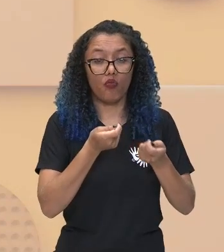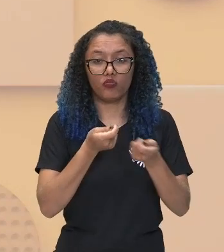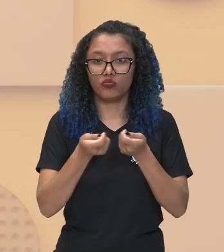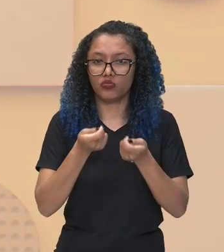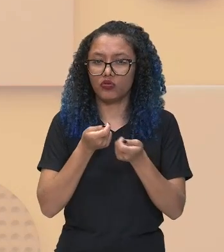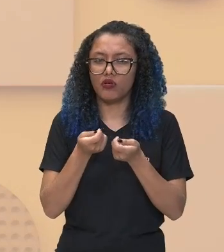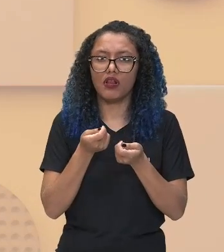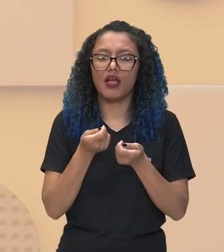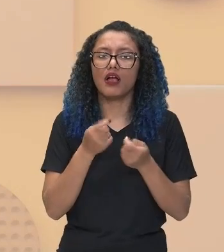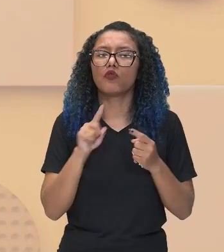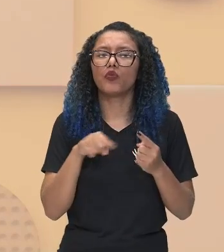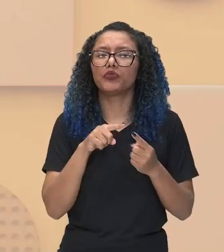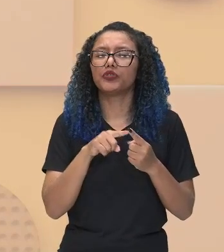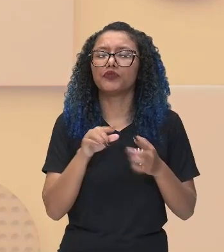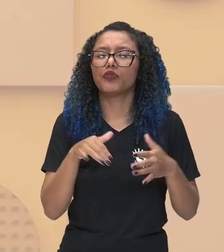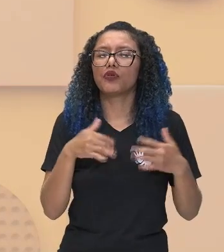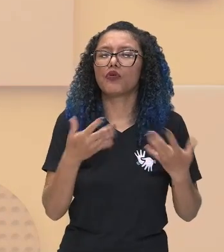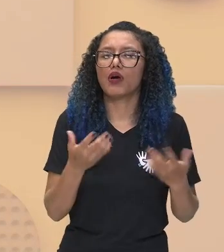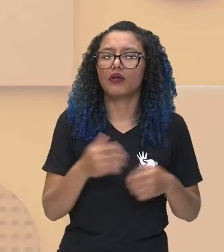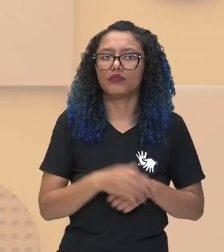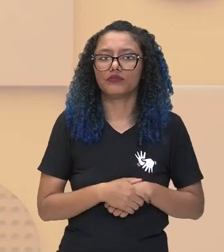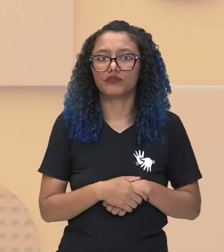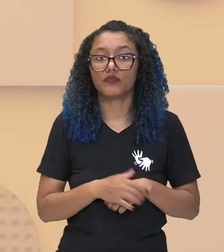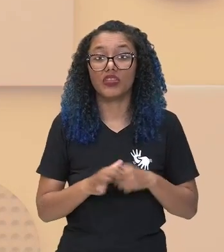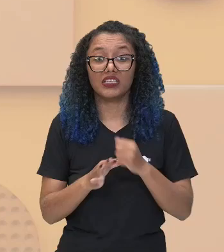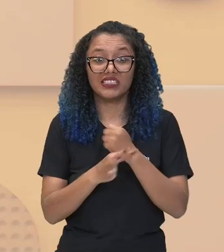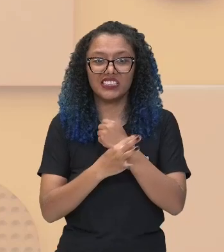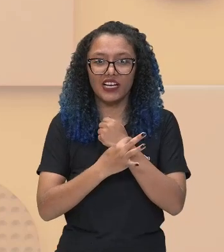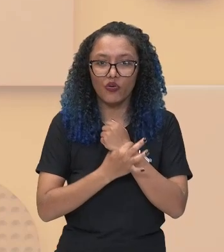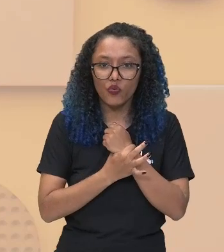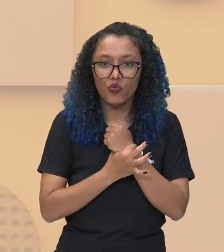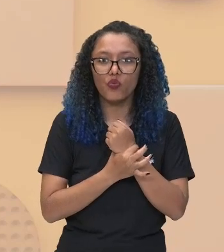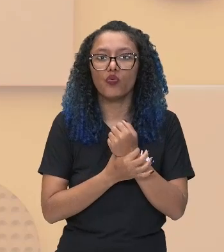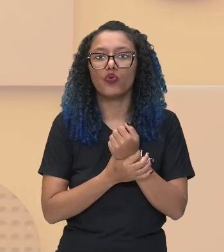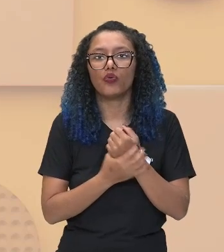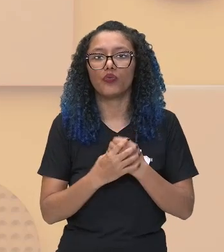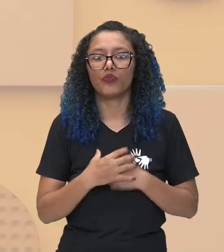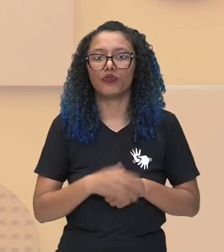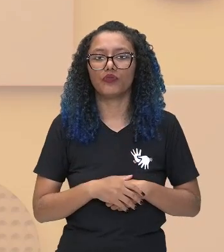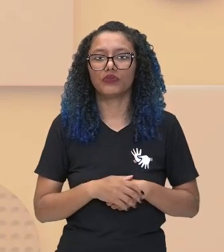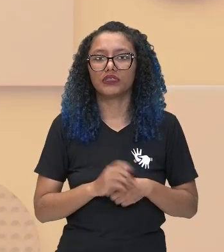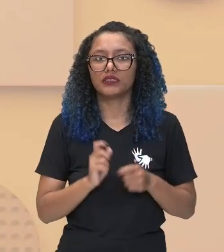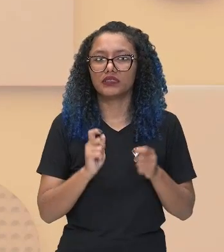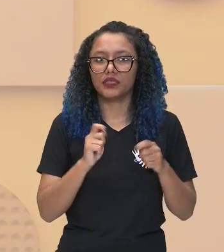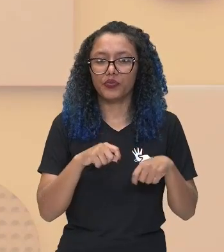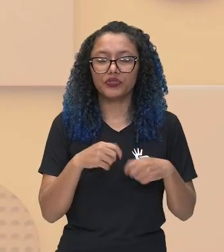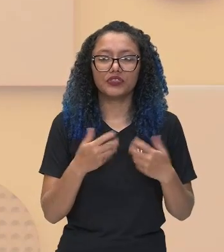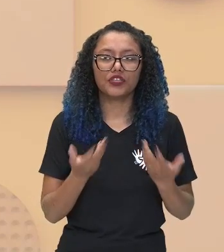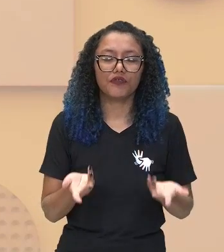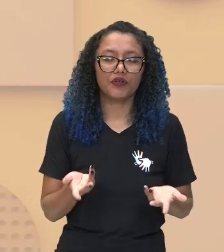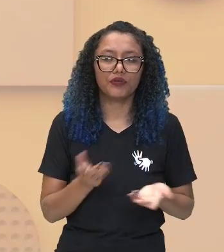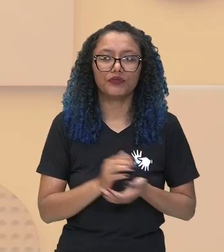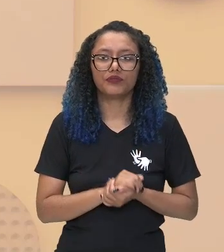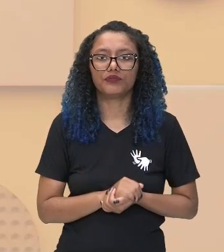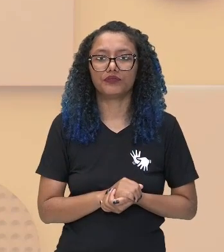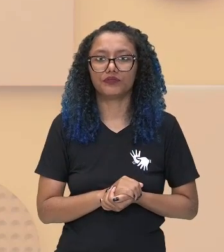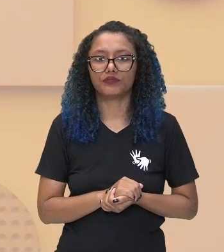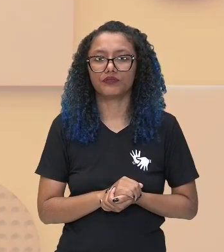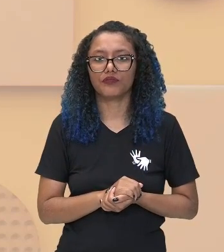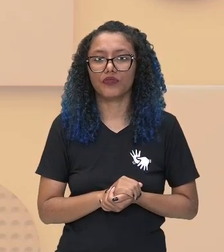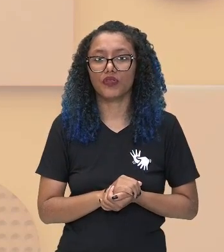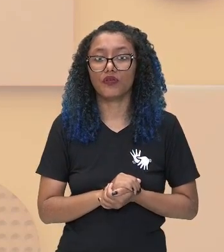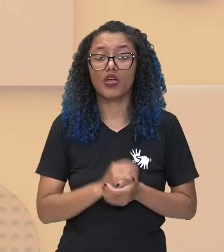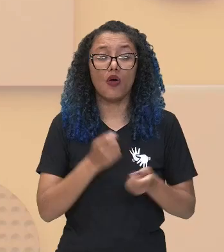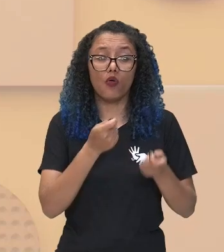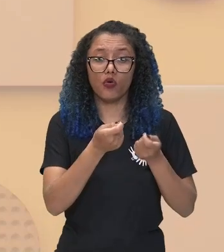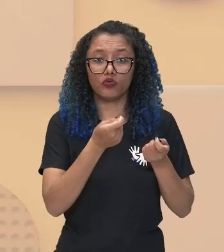Para quê? Para manter a ordem, para poder legitimar a função ali e também a autoridade da